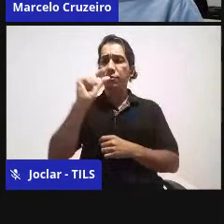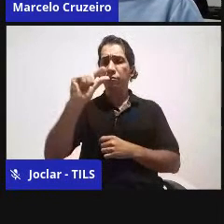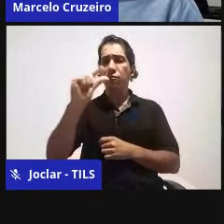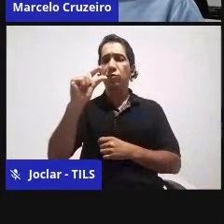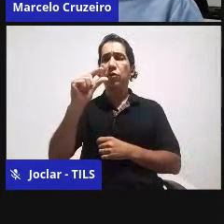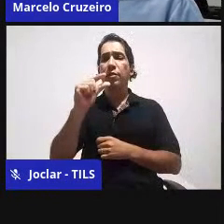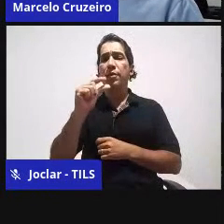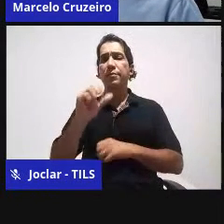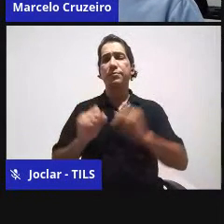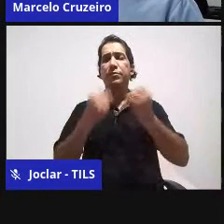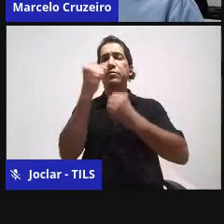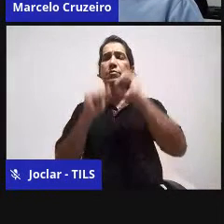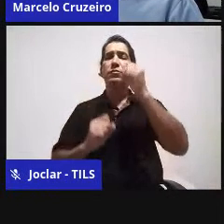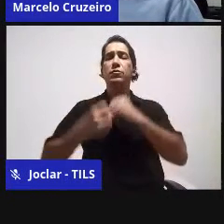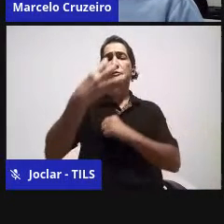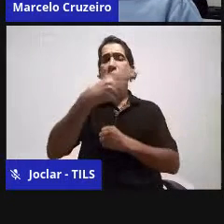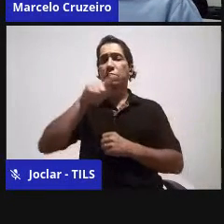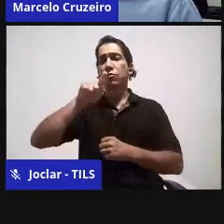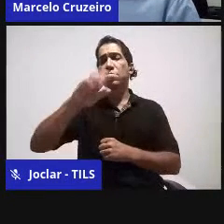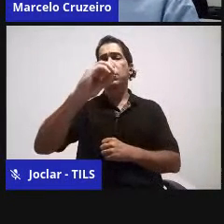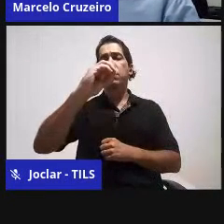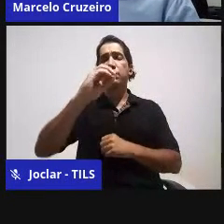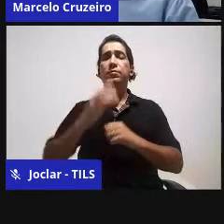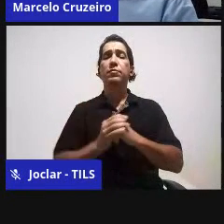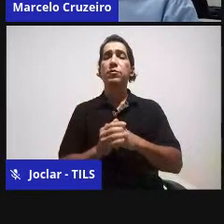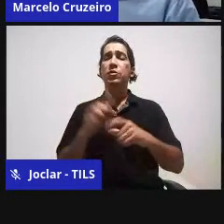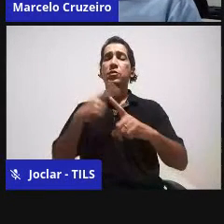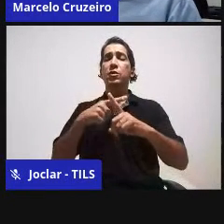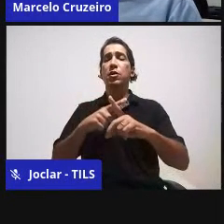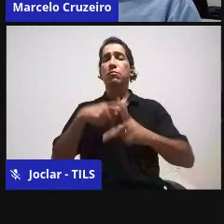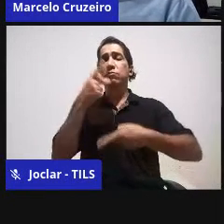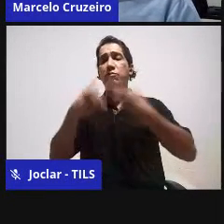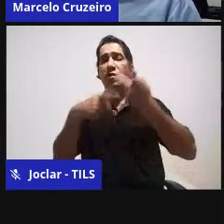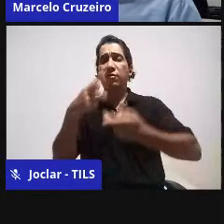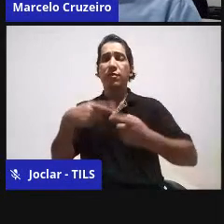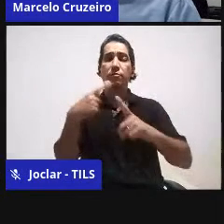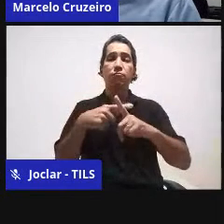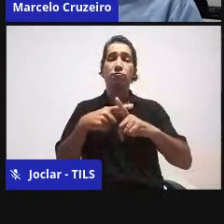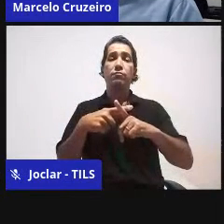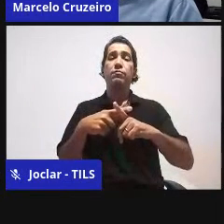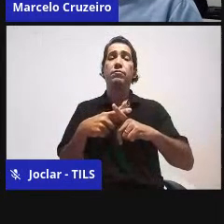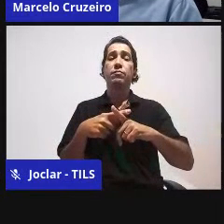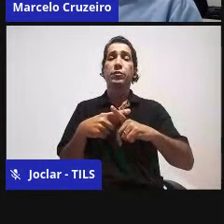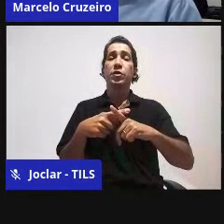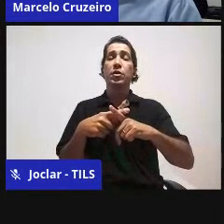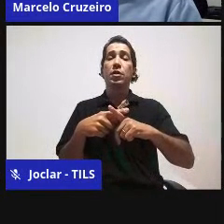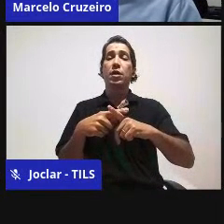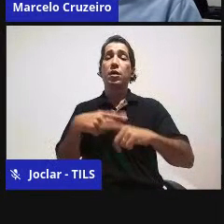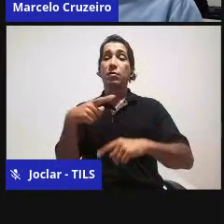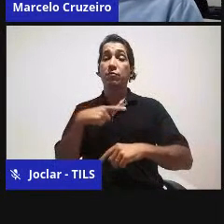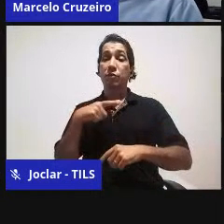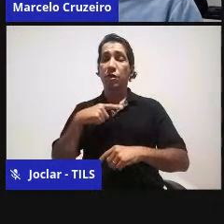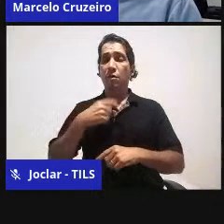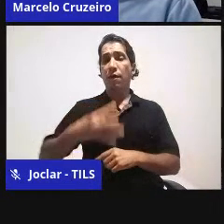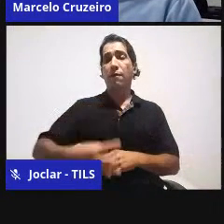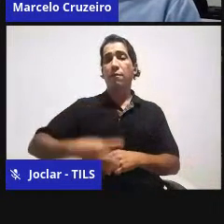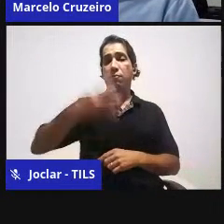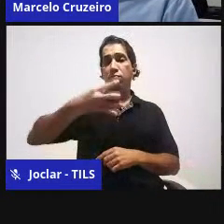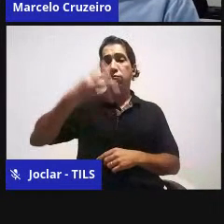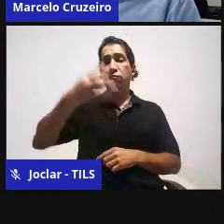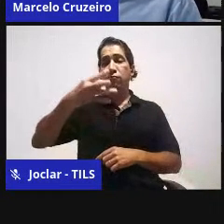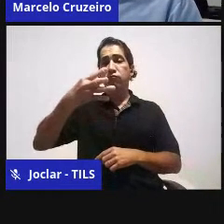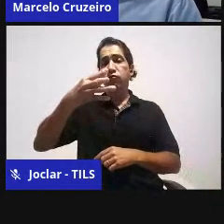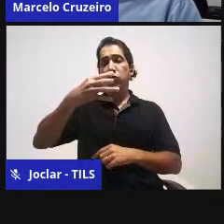falar sobre isso, né? Nós estamos bem no meio dessa, da quarta revolução industrial, né? Vocês